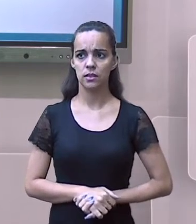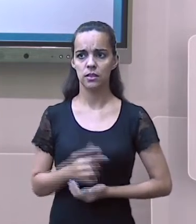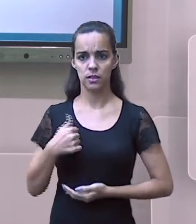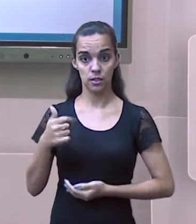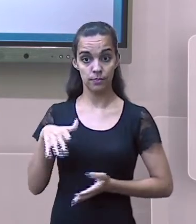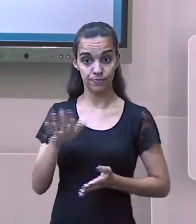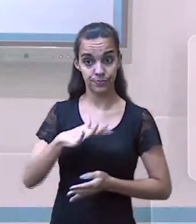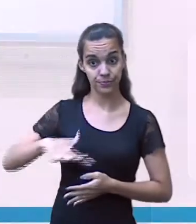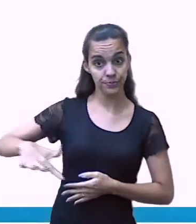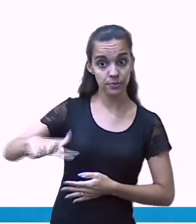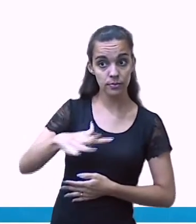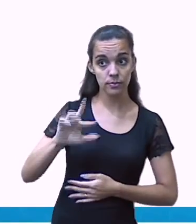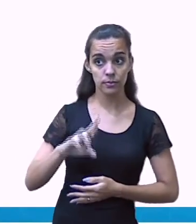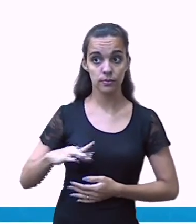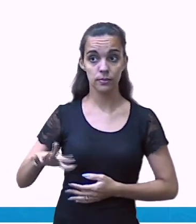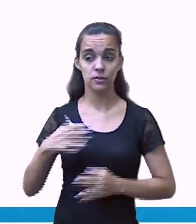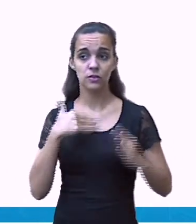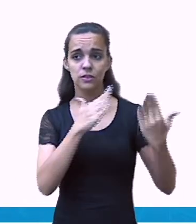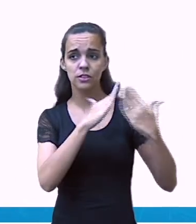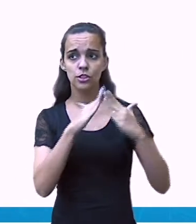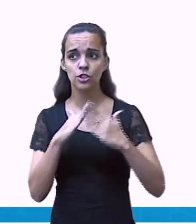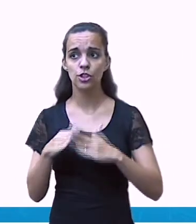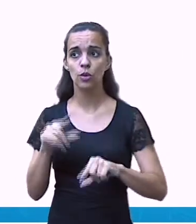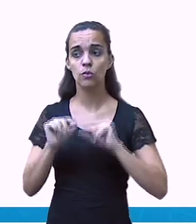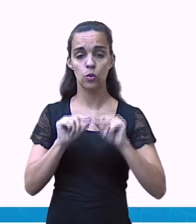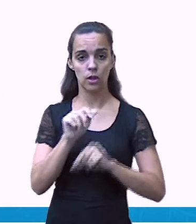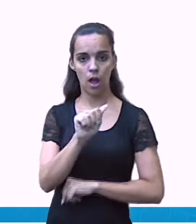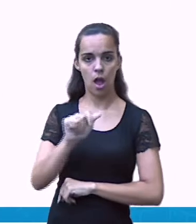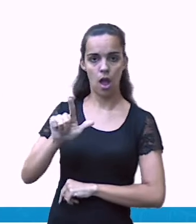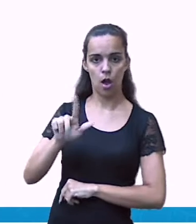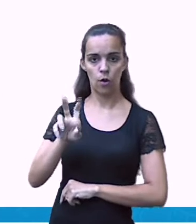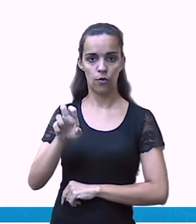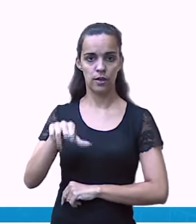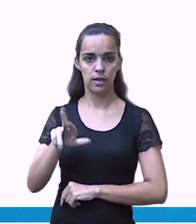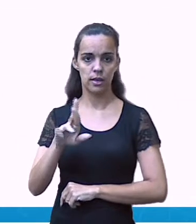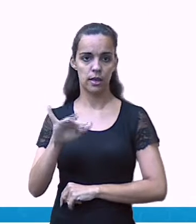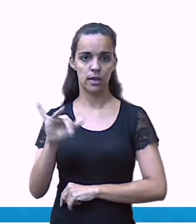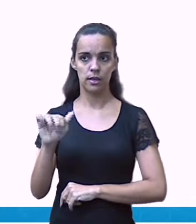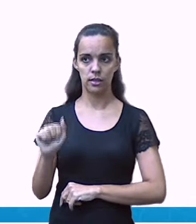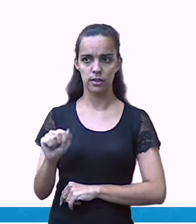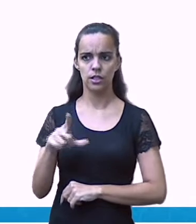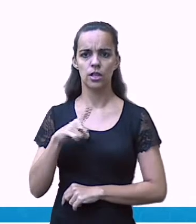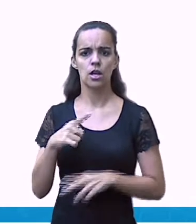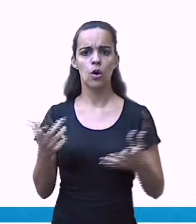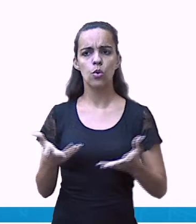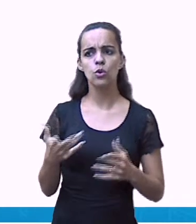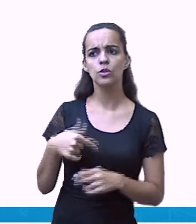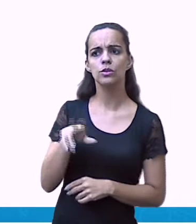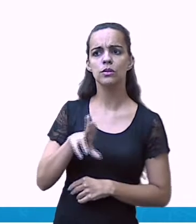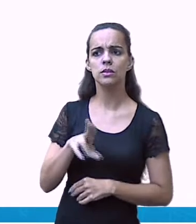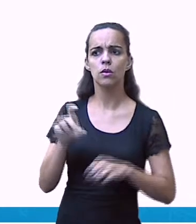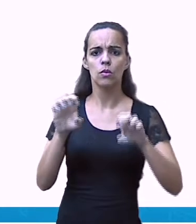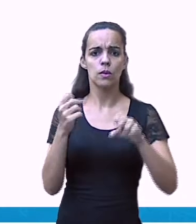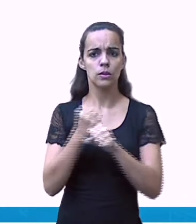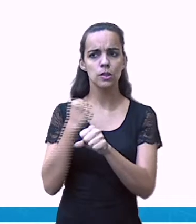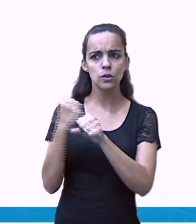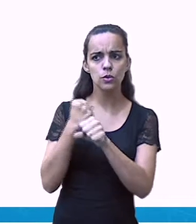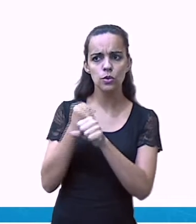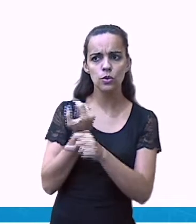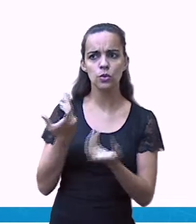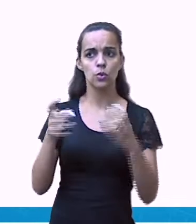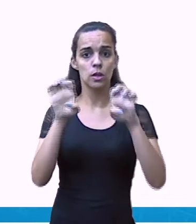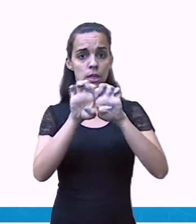Na nossa região, as casas elas são feitas de alvenaria, que corresponde à construção que